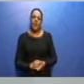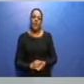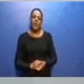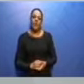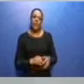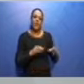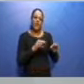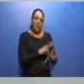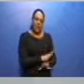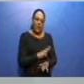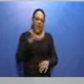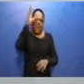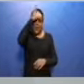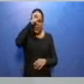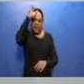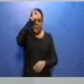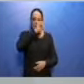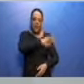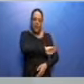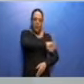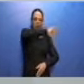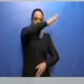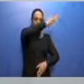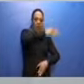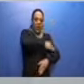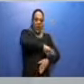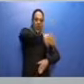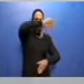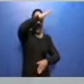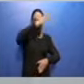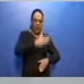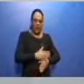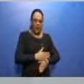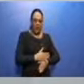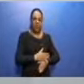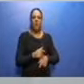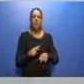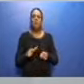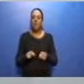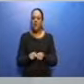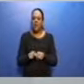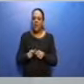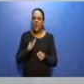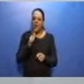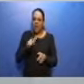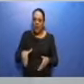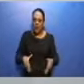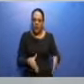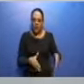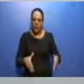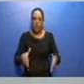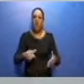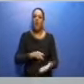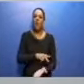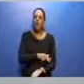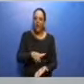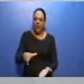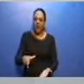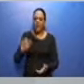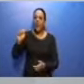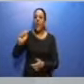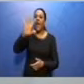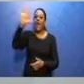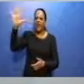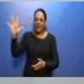e da hidrografia do Ocidente Asiático, né? E vamos iniciar falando aí dos